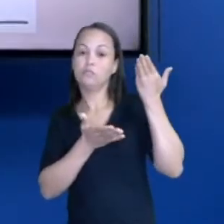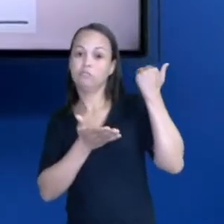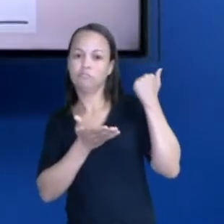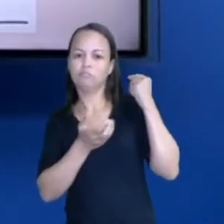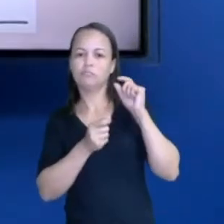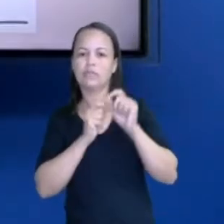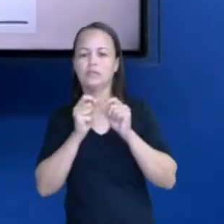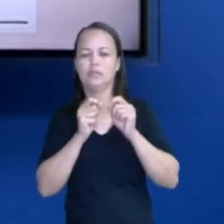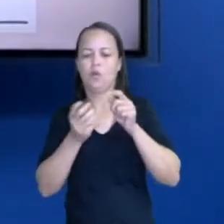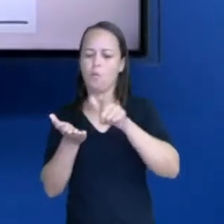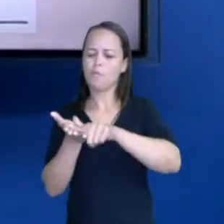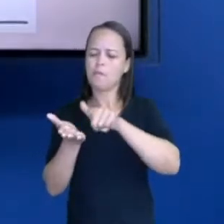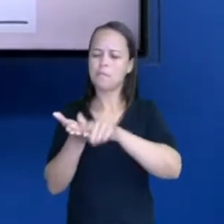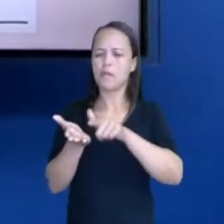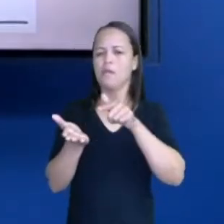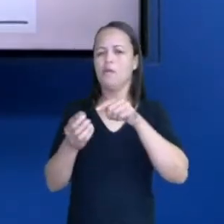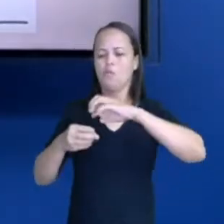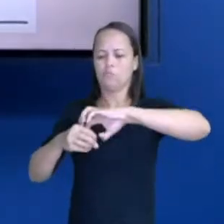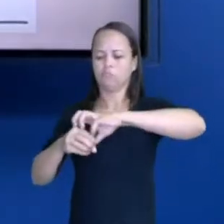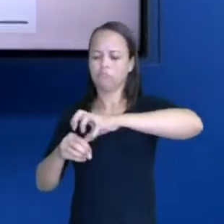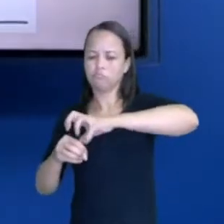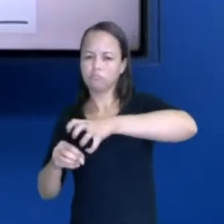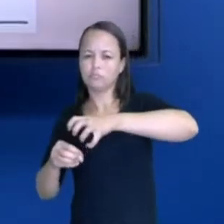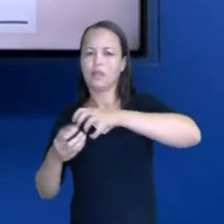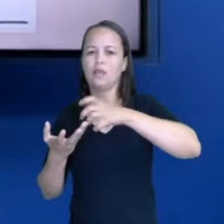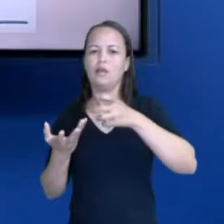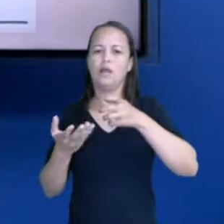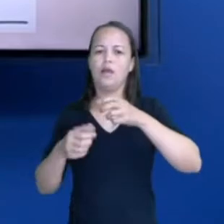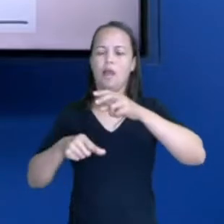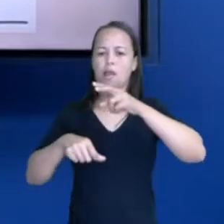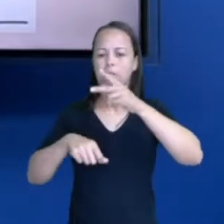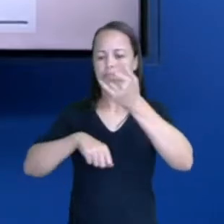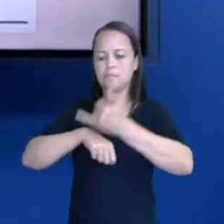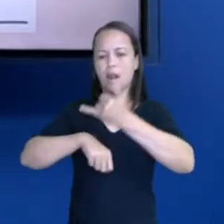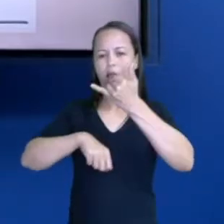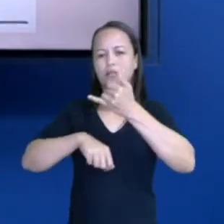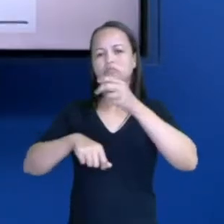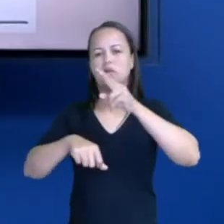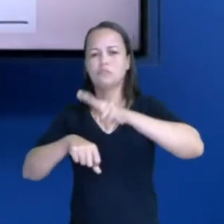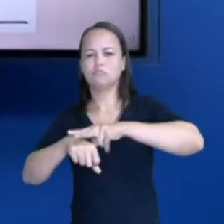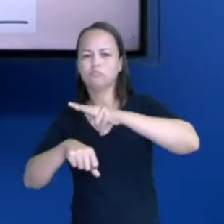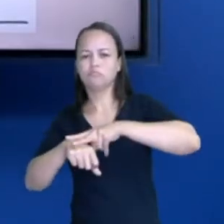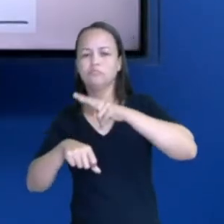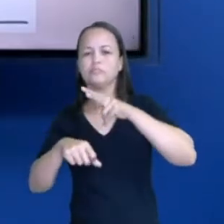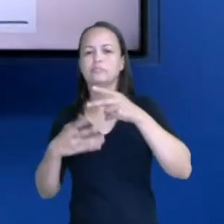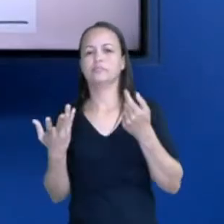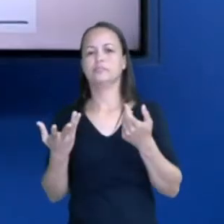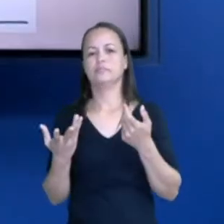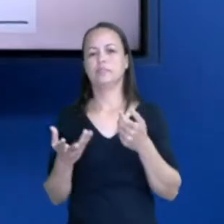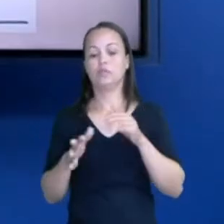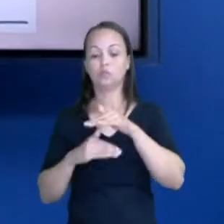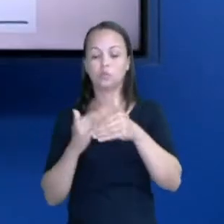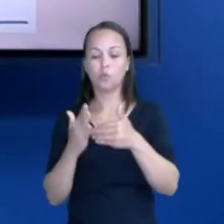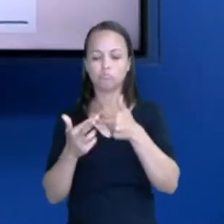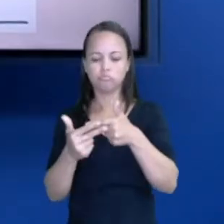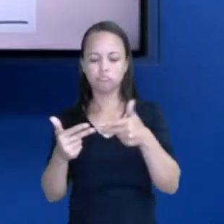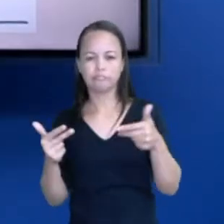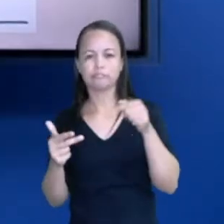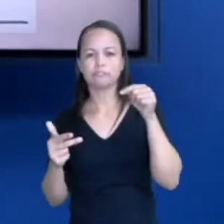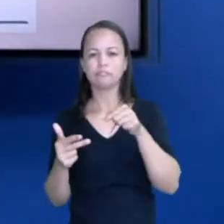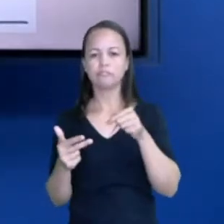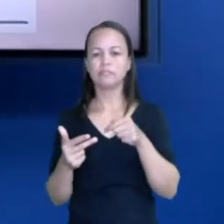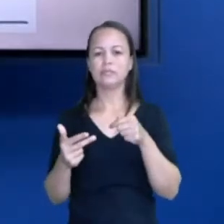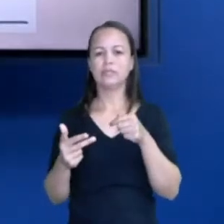que a folhinha de papel, a garrafa de plástico, a placa de ferro, o vidro, todos esses materiais, eles não